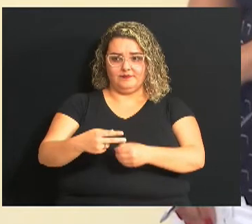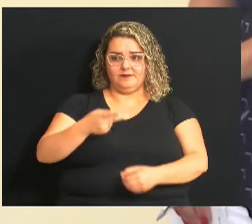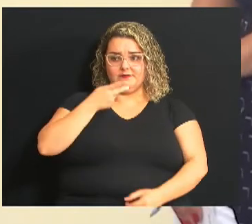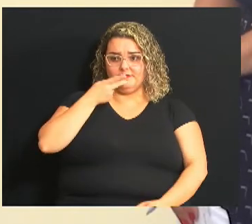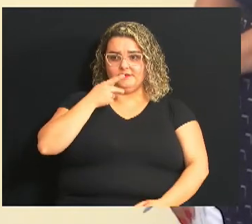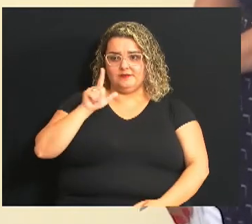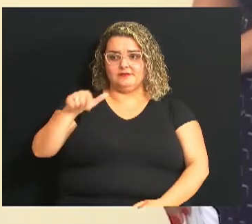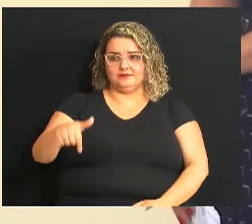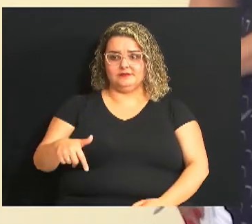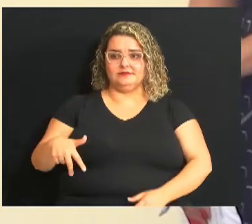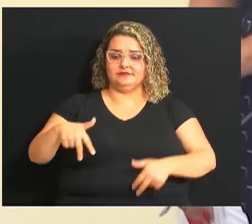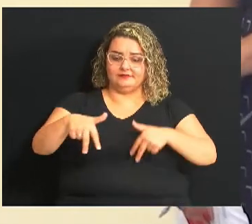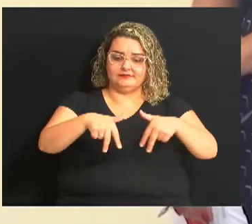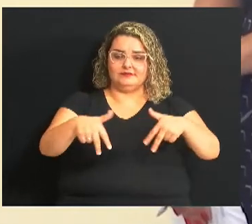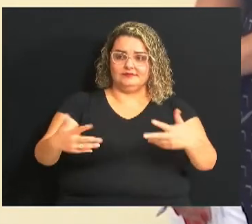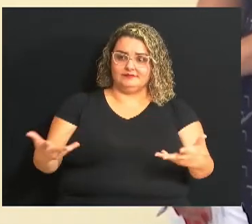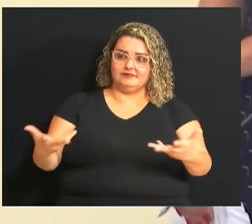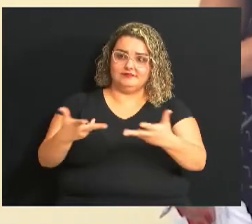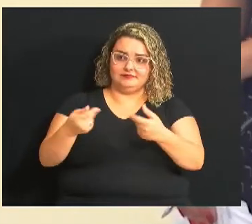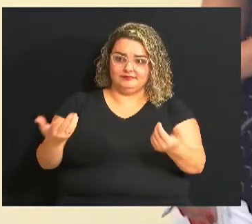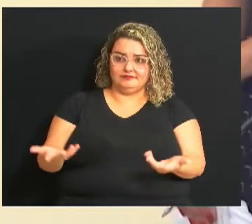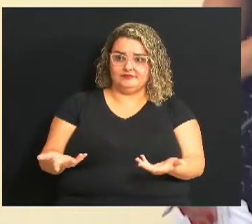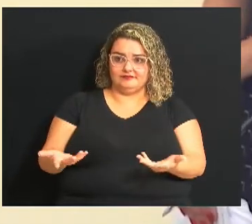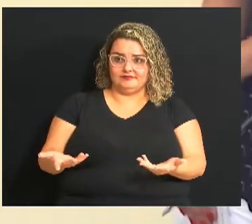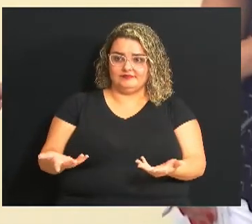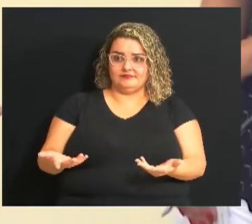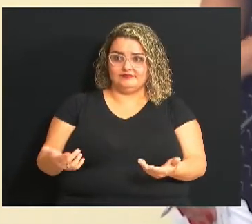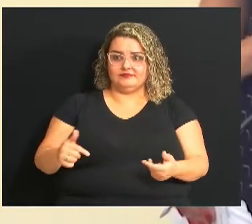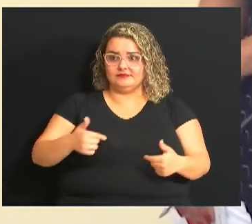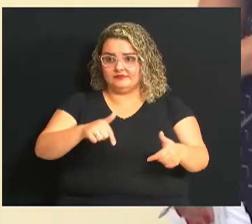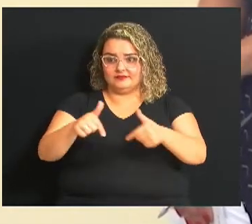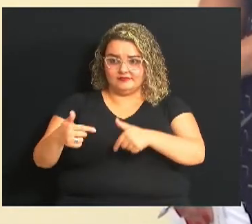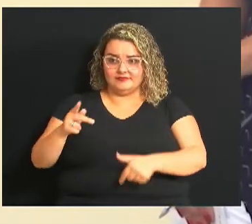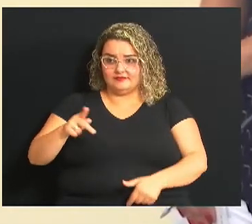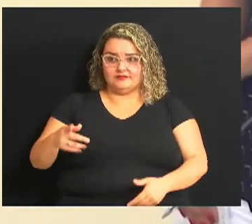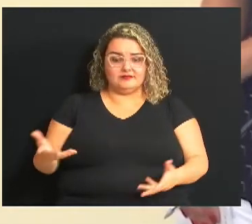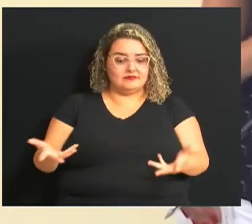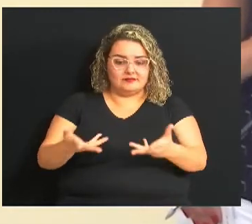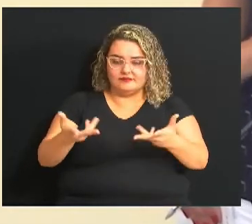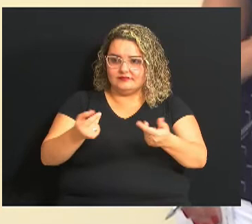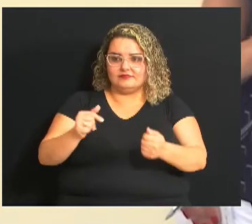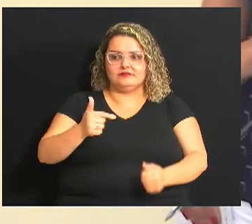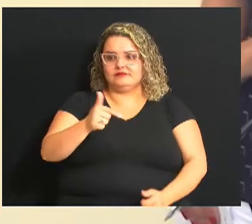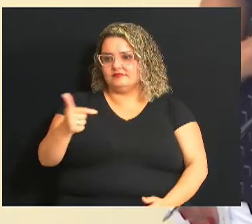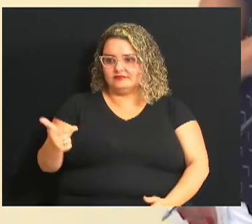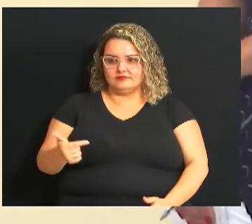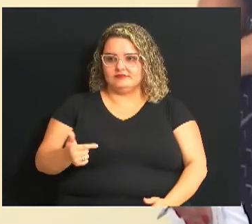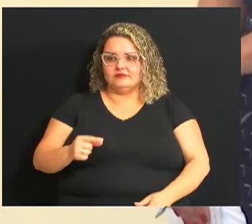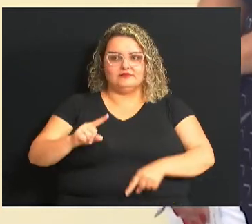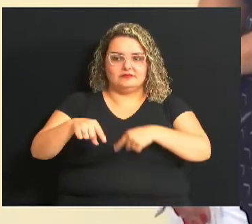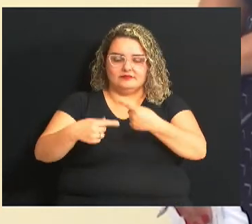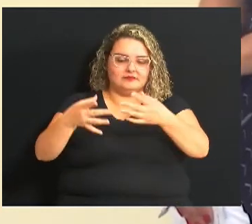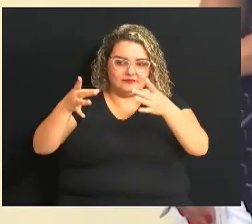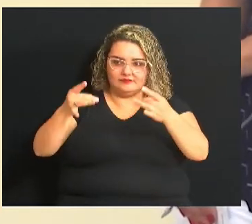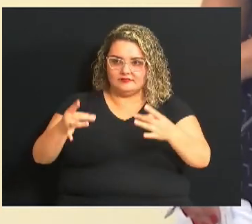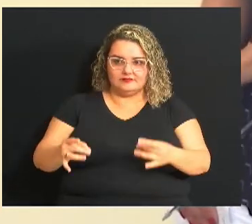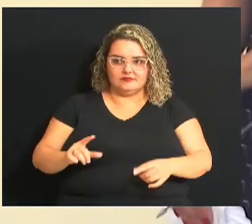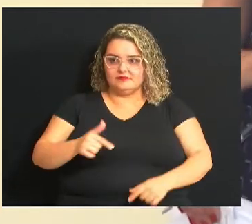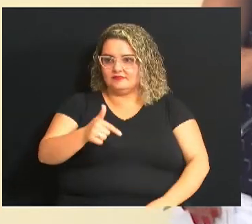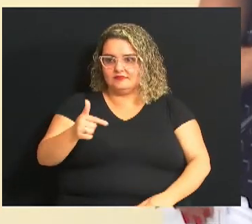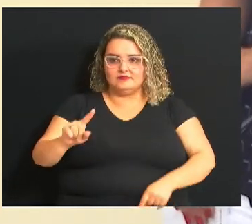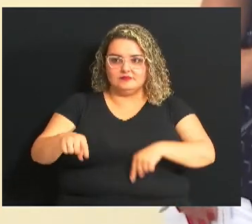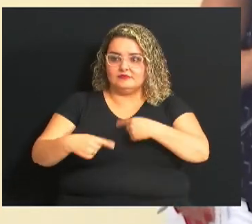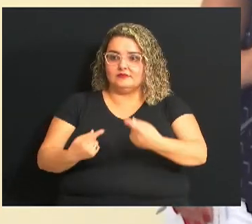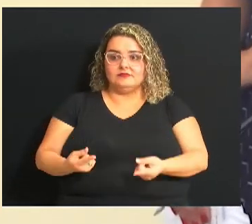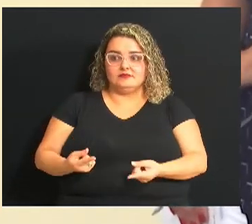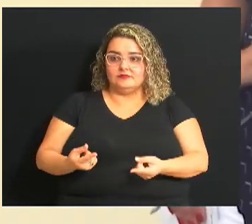essas pessoas maravilhosas, porque pessoas que trabalham com educação são pessoas maravilhosas, não tem outra definição, não tem outro adjetivo para nos